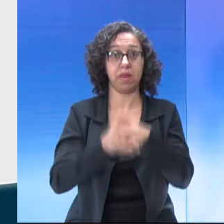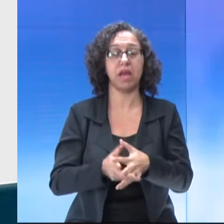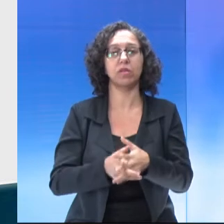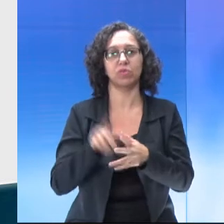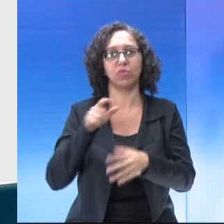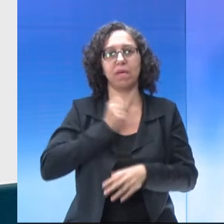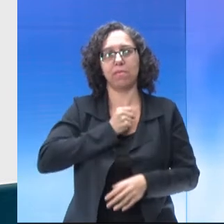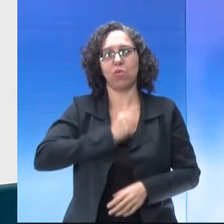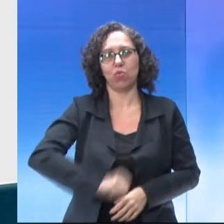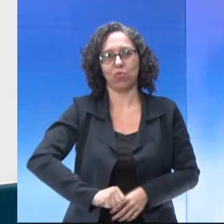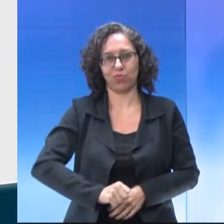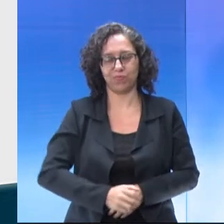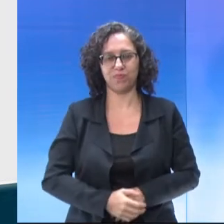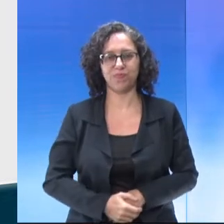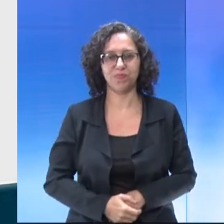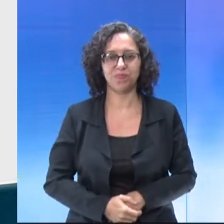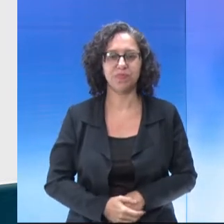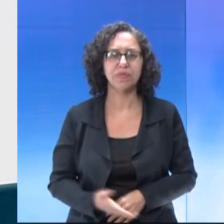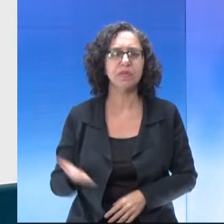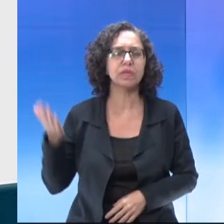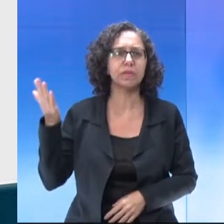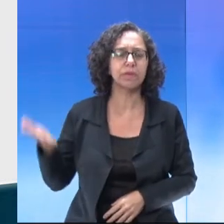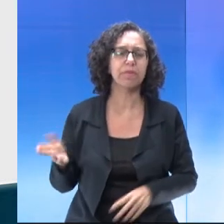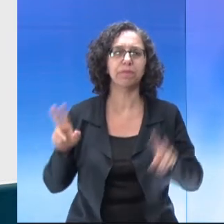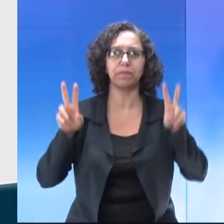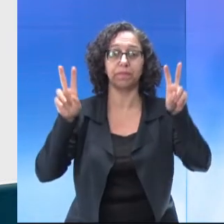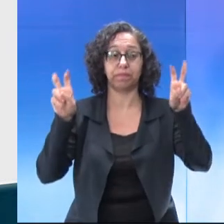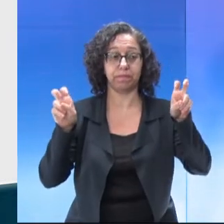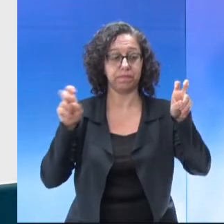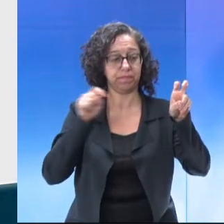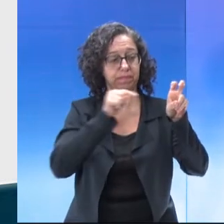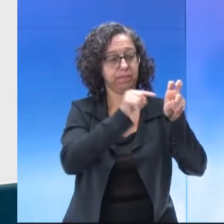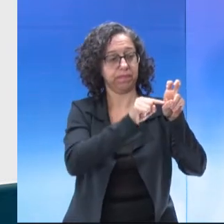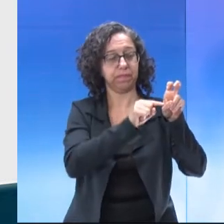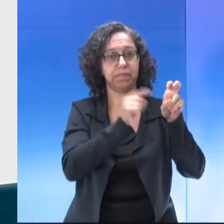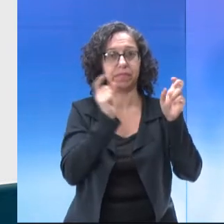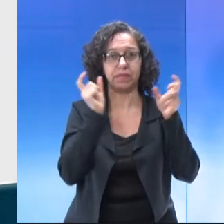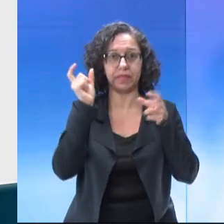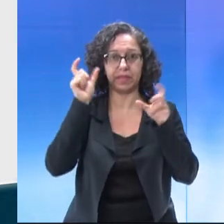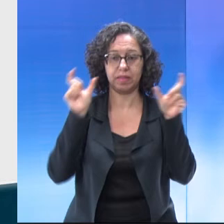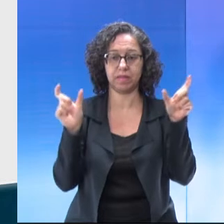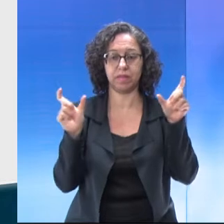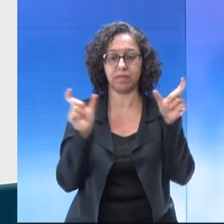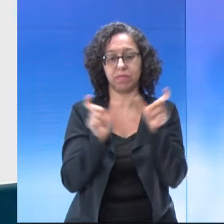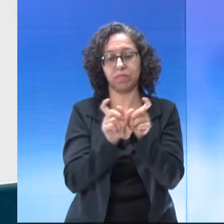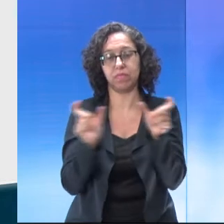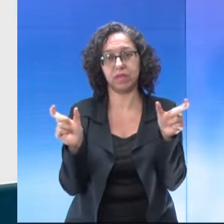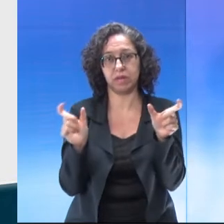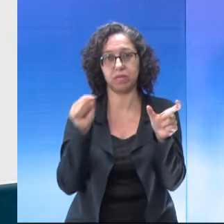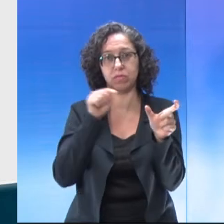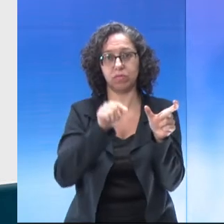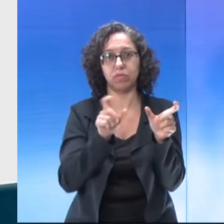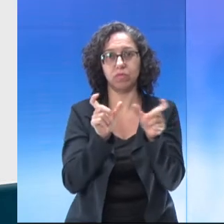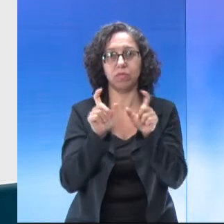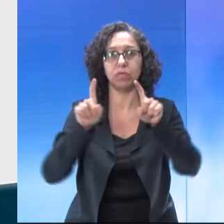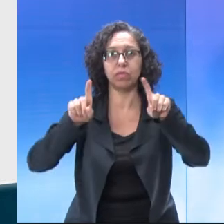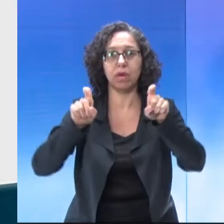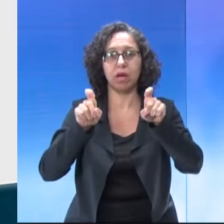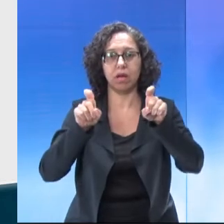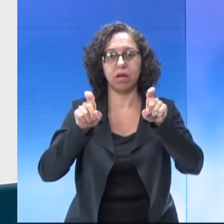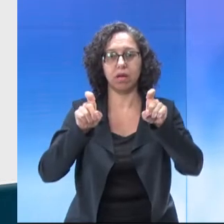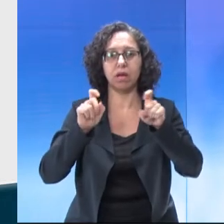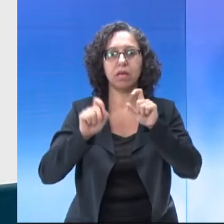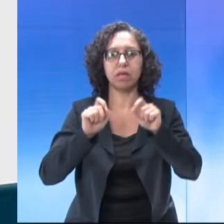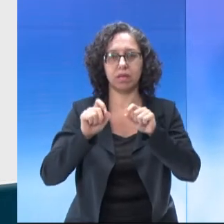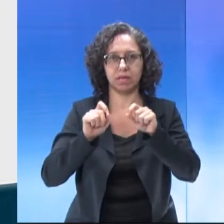e no meio da oração, no meio do período, eu tenho aí nova tese. Eu tenho o quê? Uma aspa. E eu